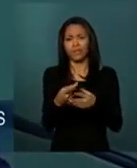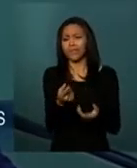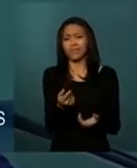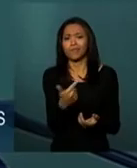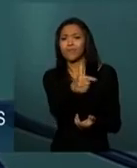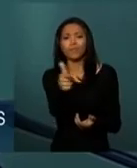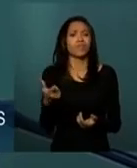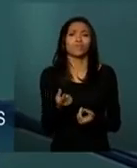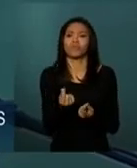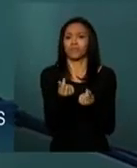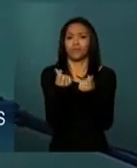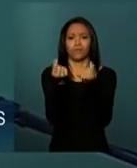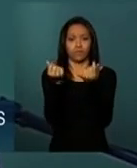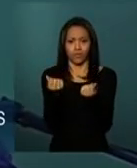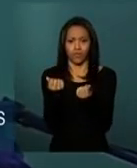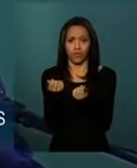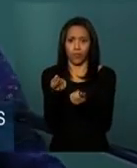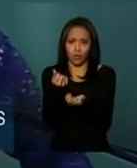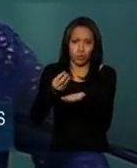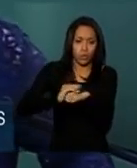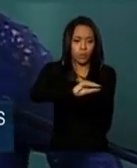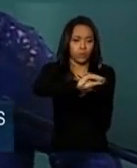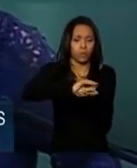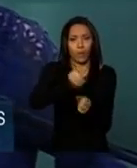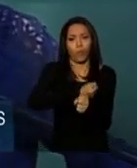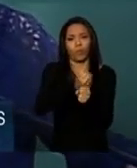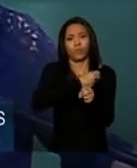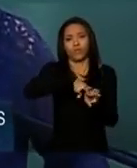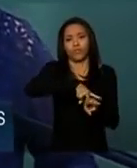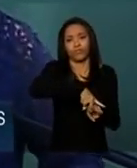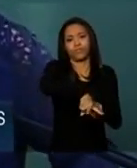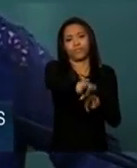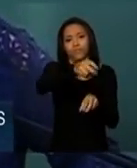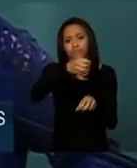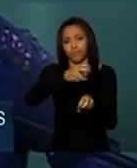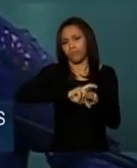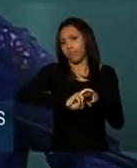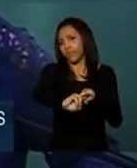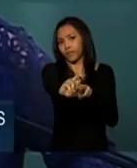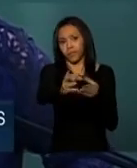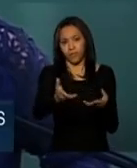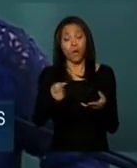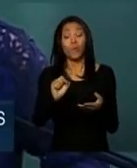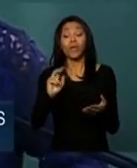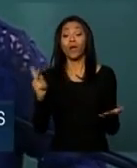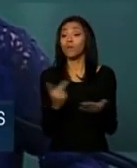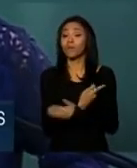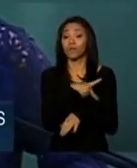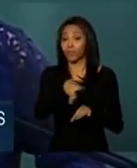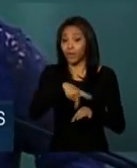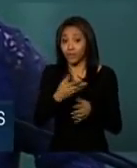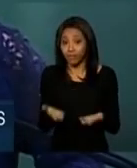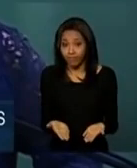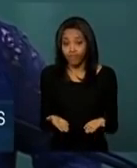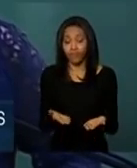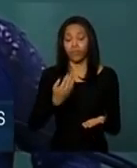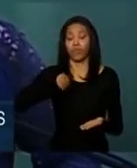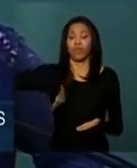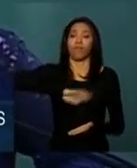suficiente para colocar o dinheiro em metrô. E aí, o que é que aconteceu com o país? Nós